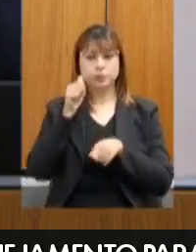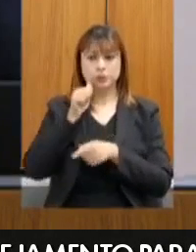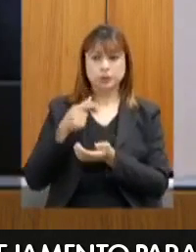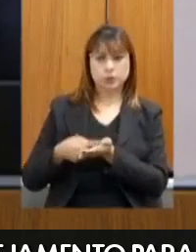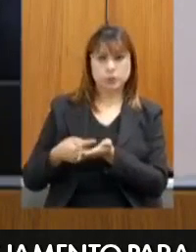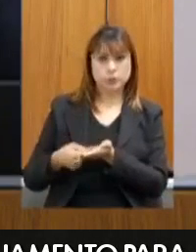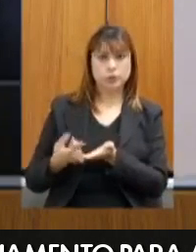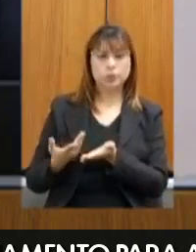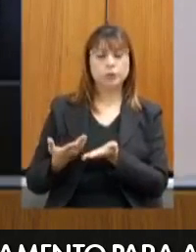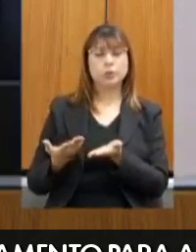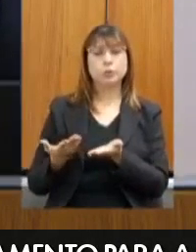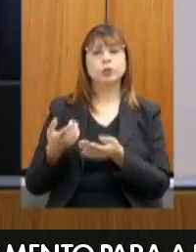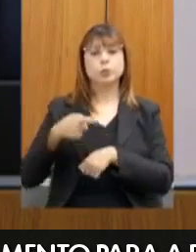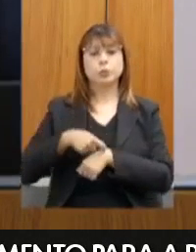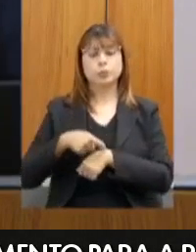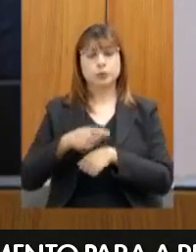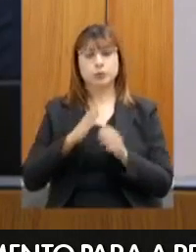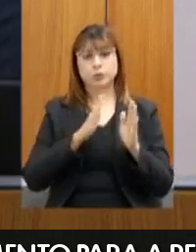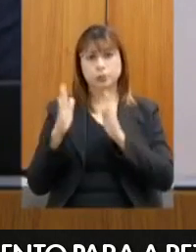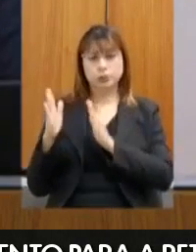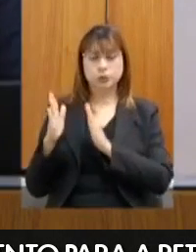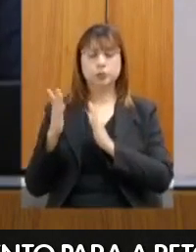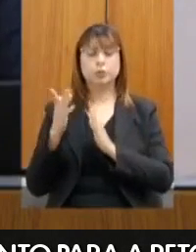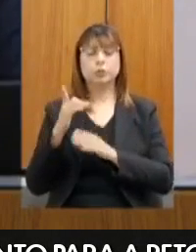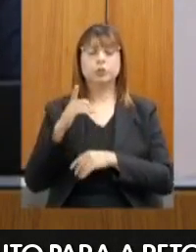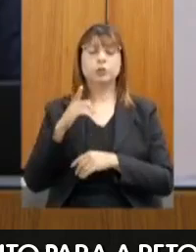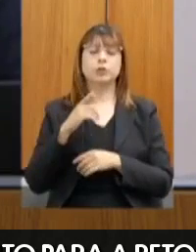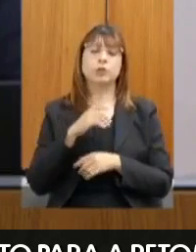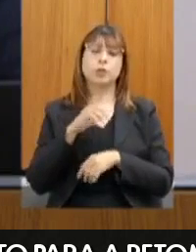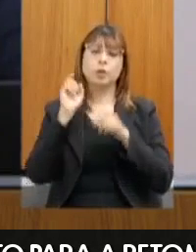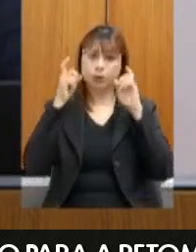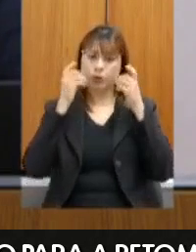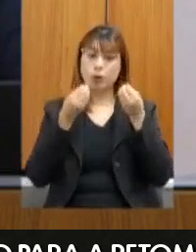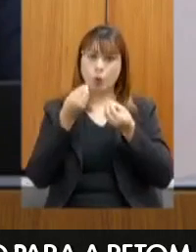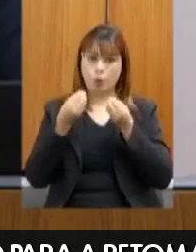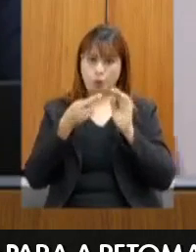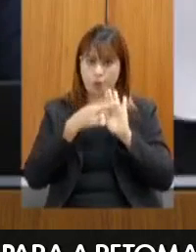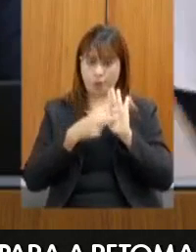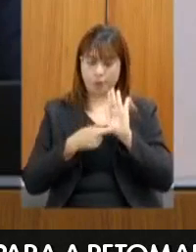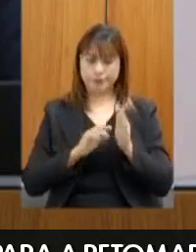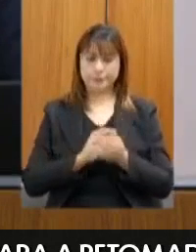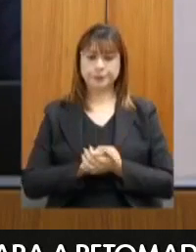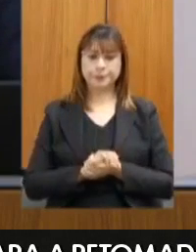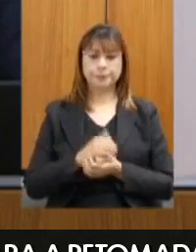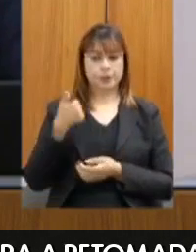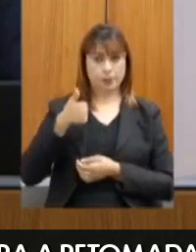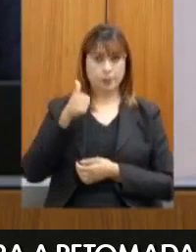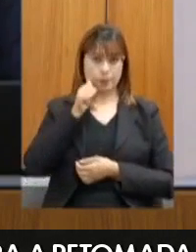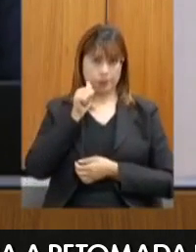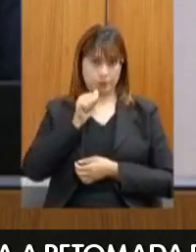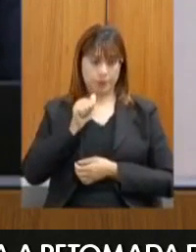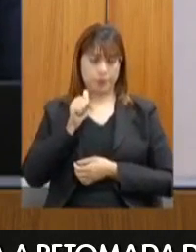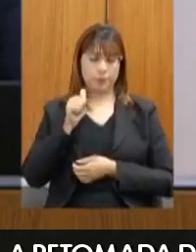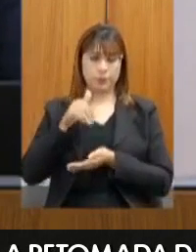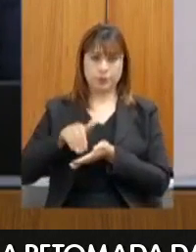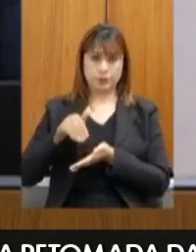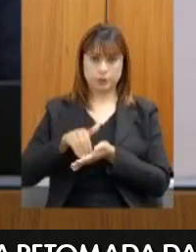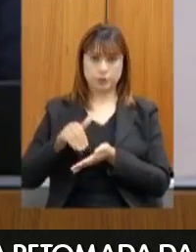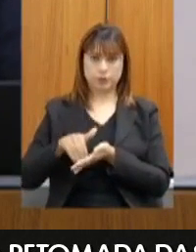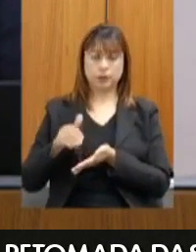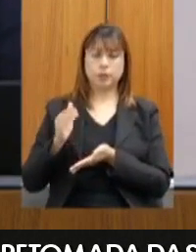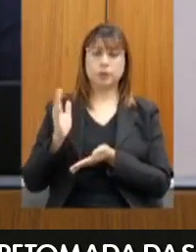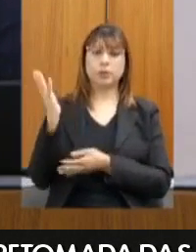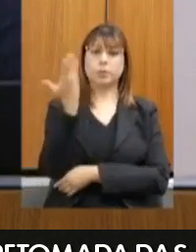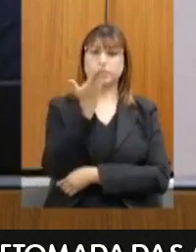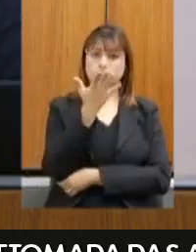que os atos dessa reunião obedecerão as seguintes normas e procedimentos. Primeiro, a Secretária de Estado de Meio Ambiente e Desenvolvimento